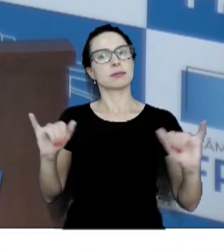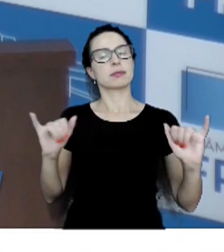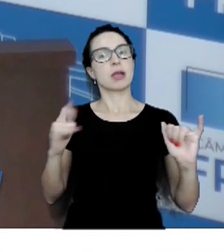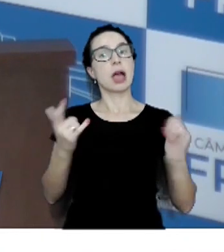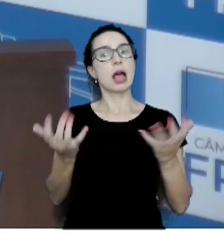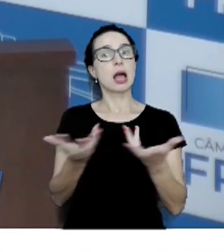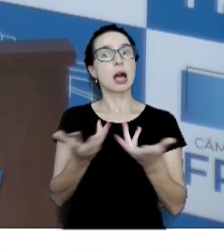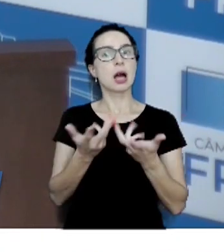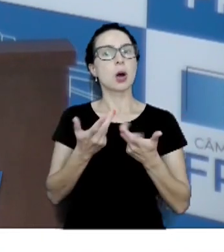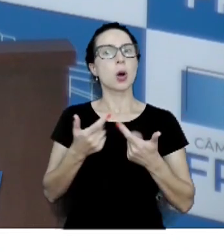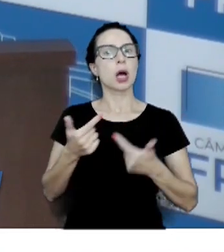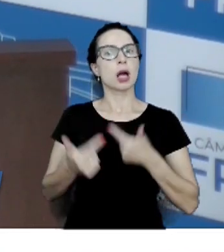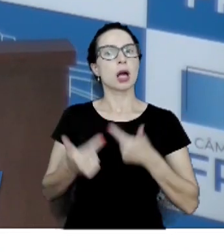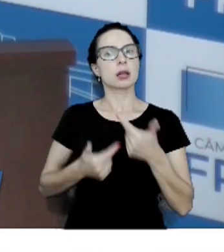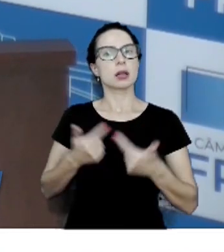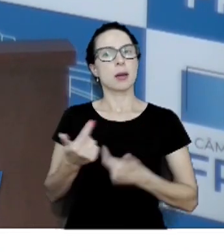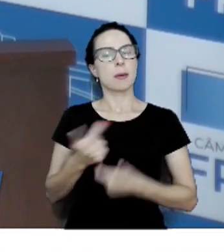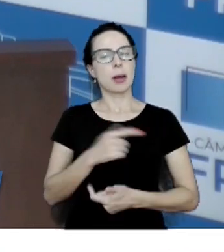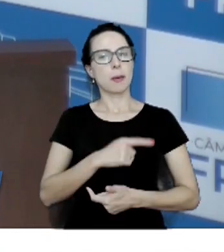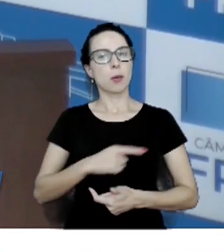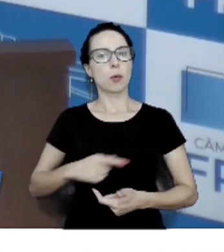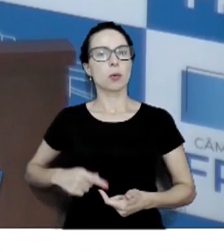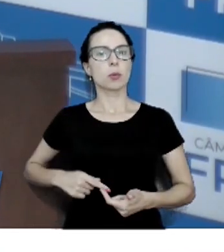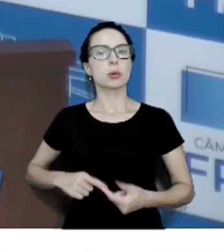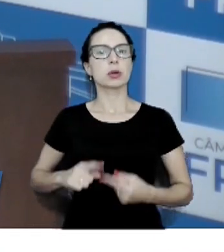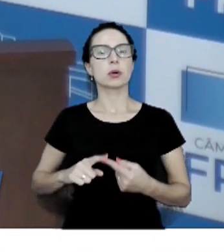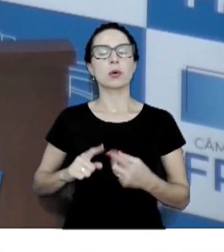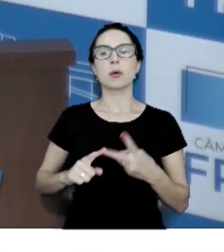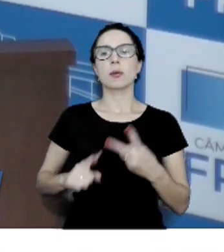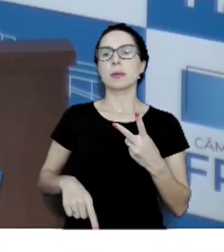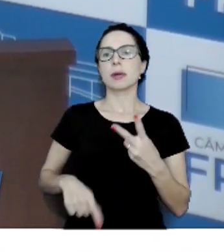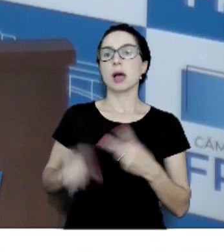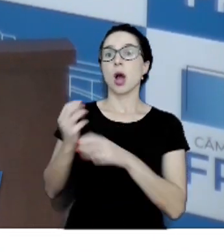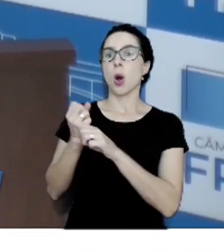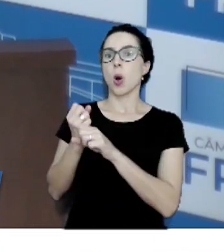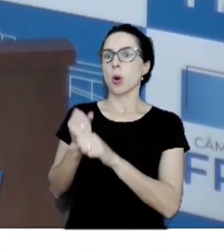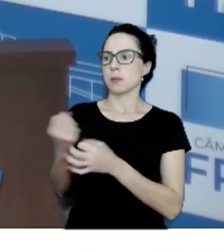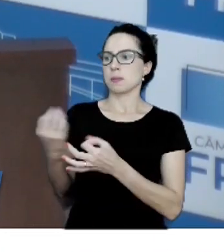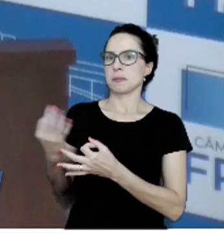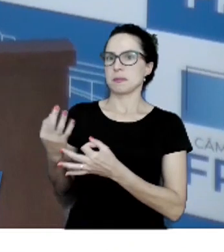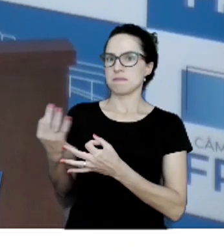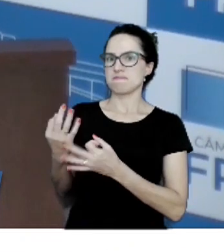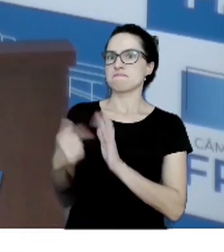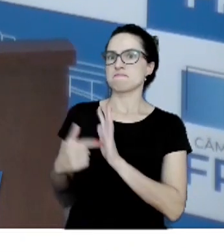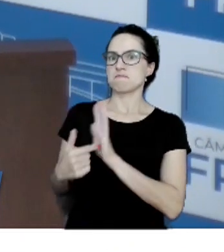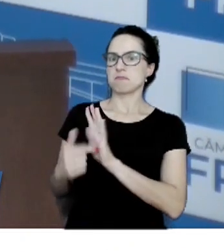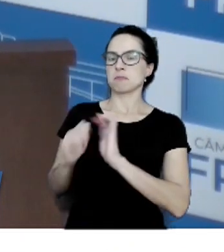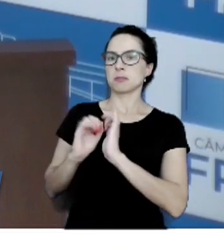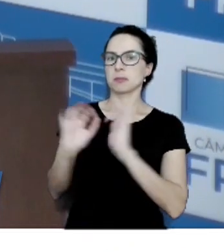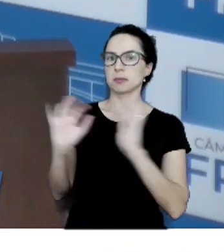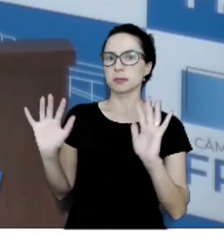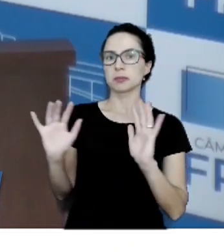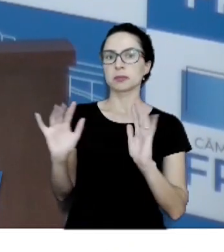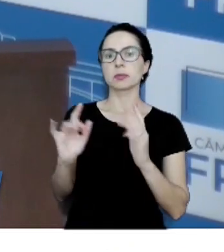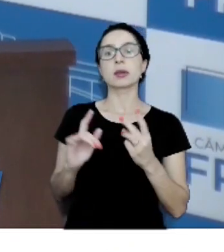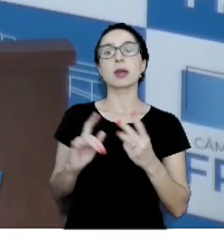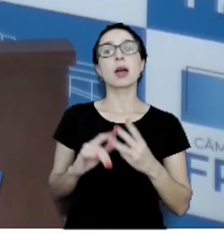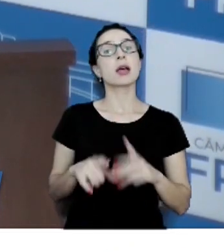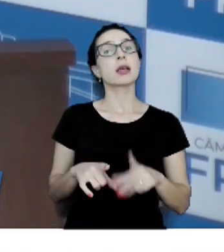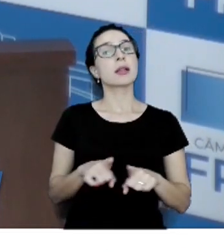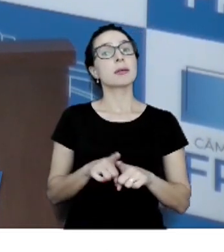no serviço público, tem que ter uma contabilidade perfeita, bem feita, mas, por outro